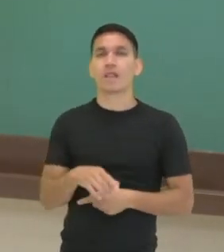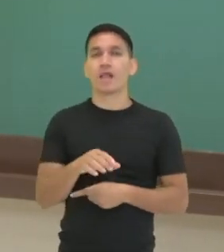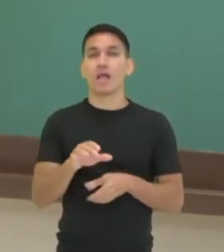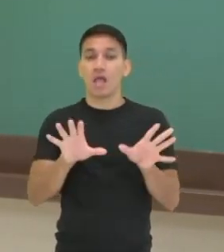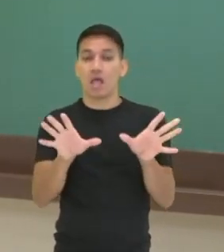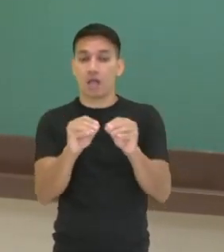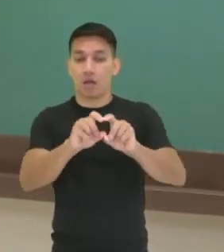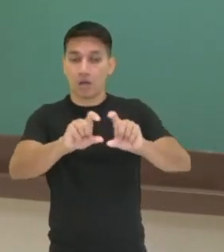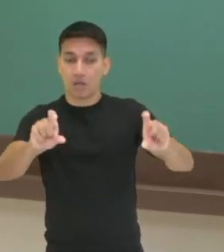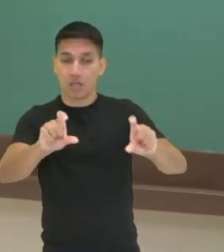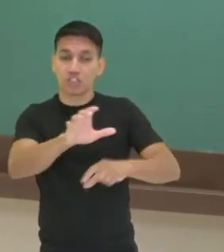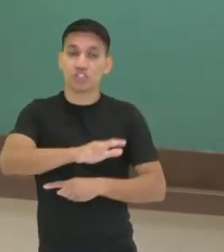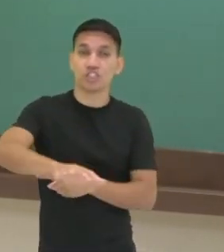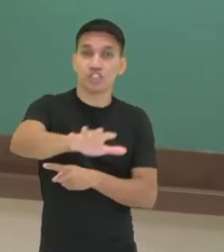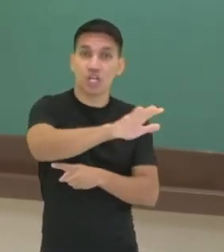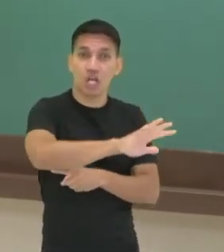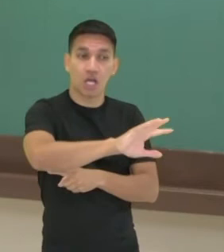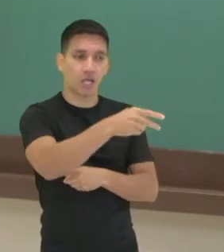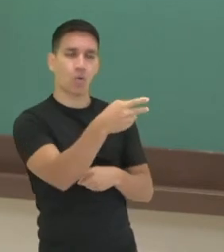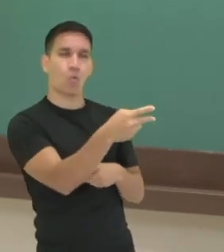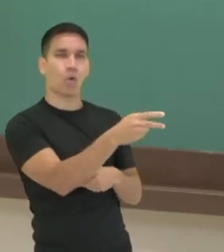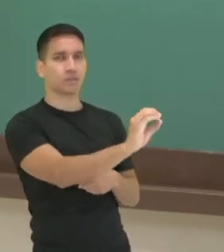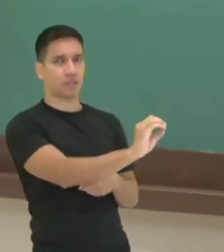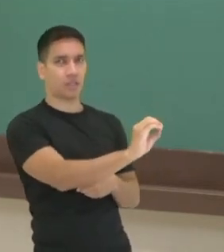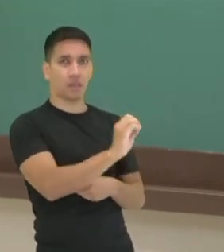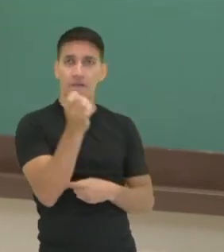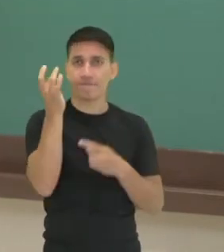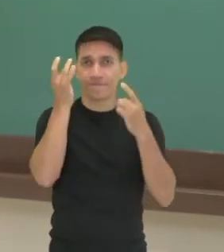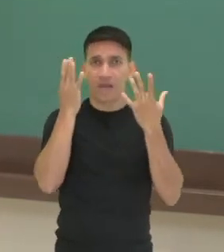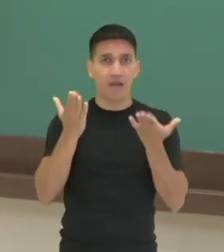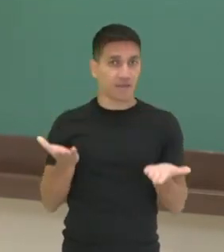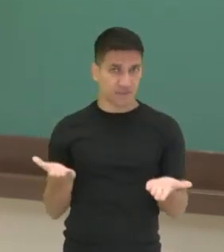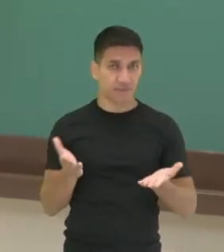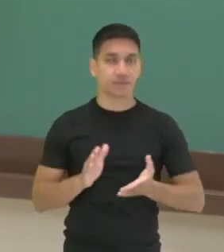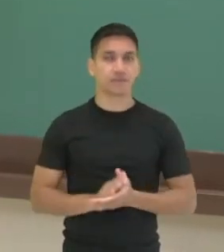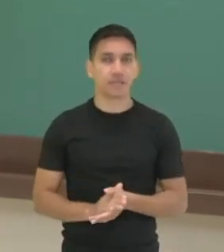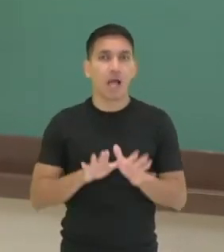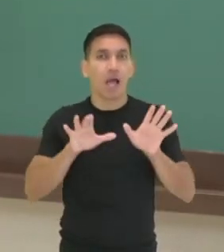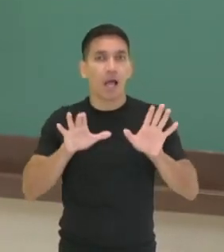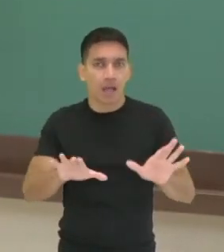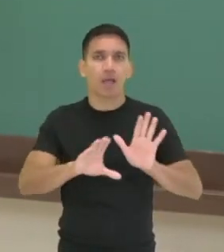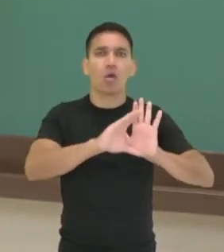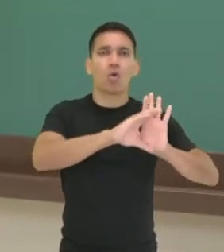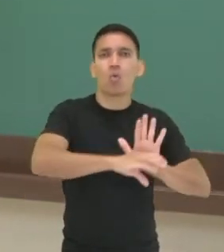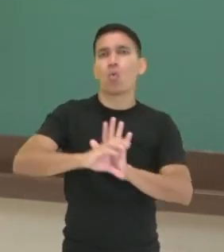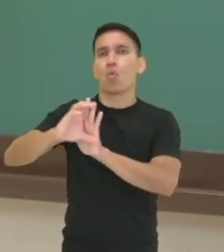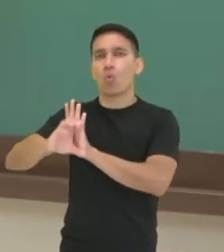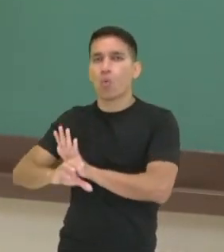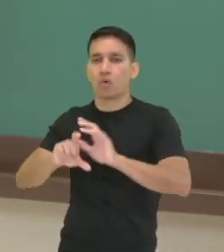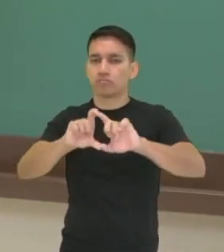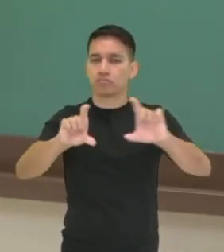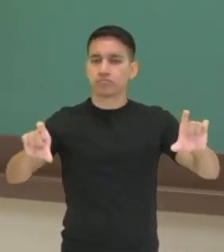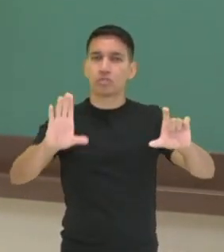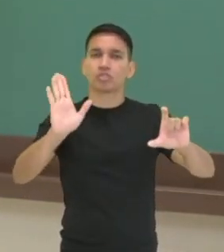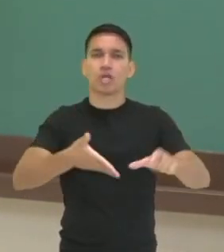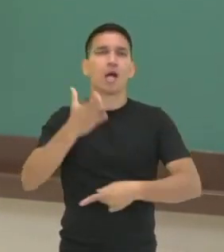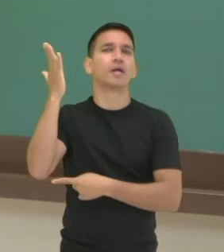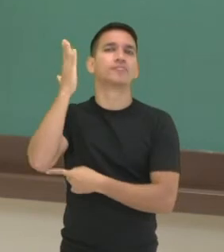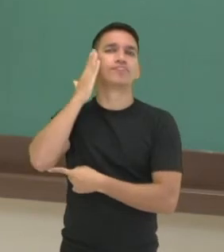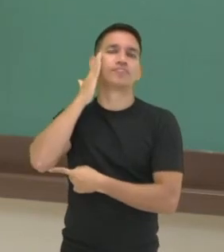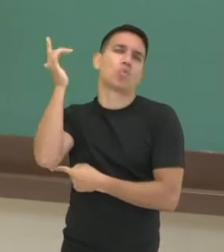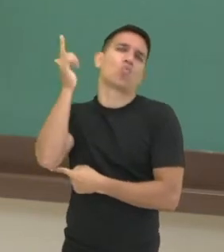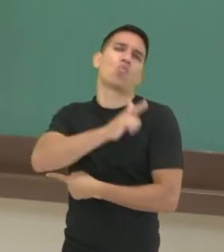quando está igualado a 0. Muito fácil. E a partir desses conceitos das equações, a gente consegue